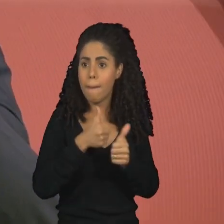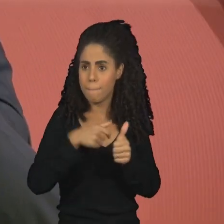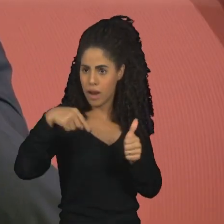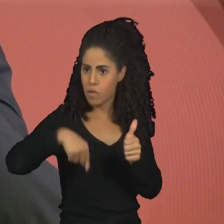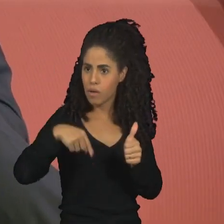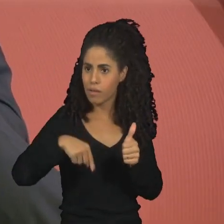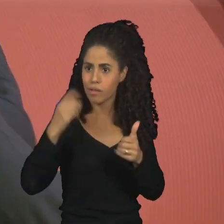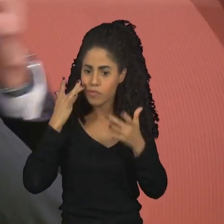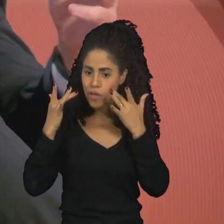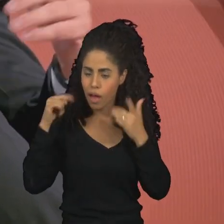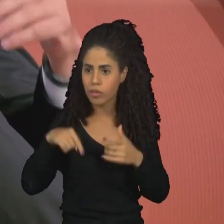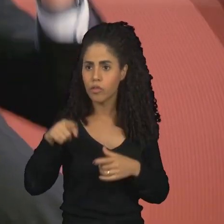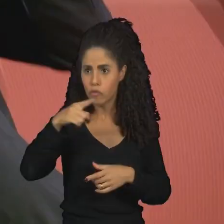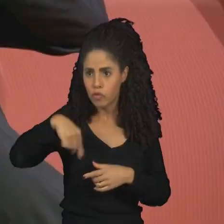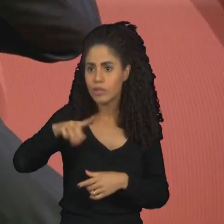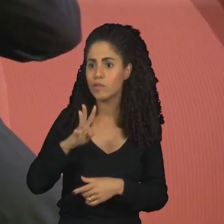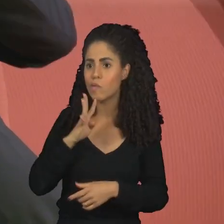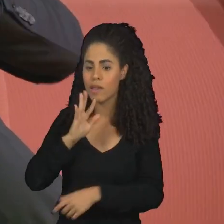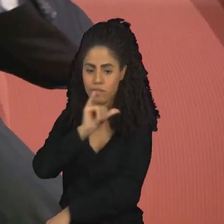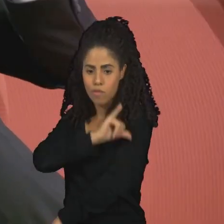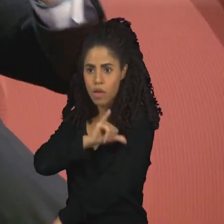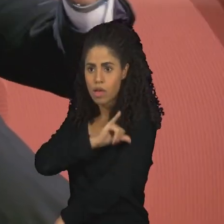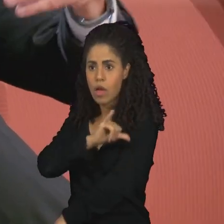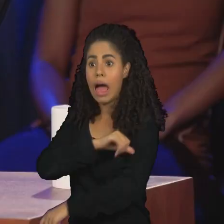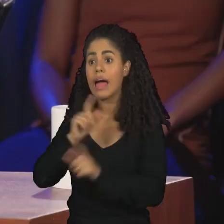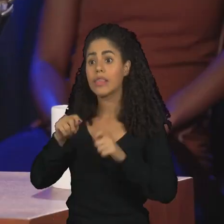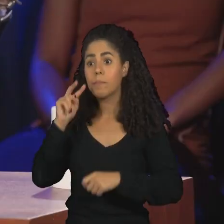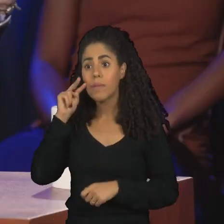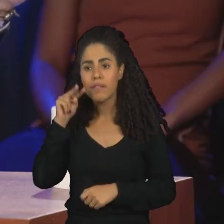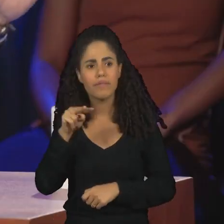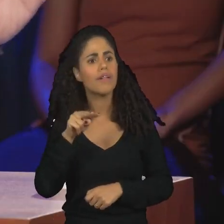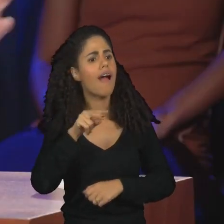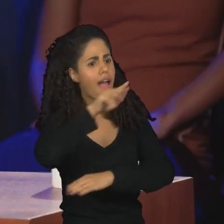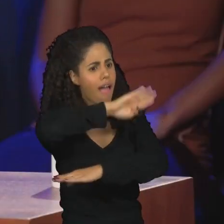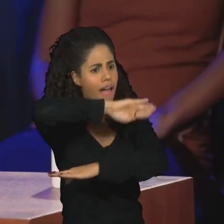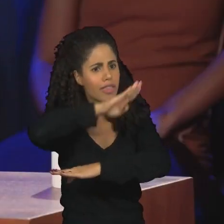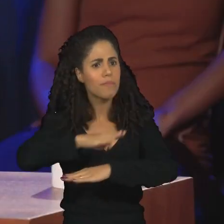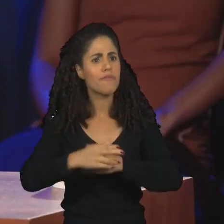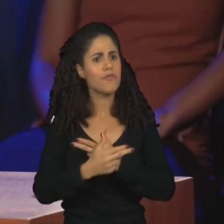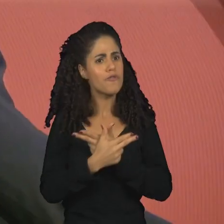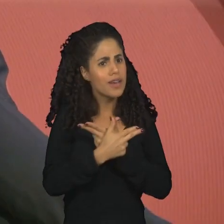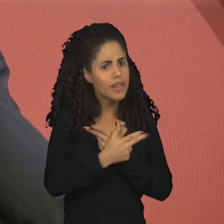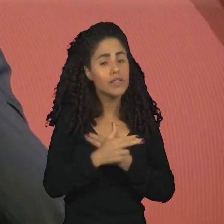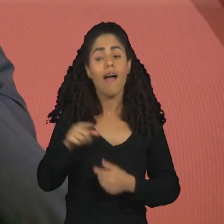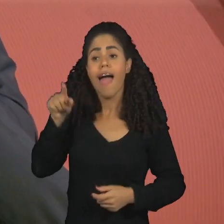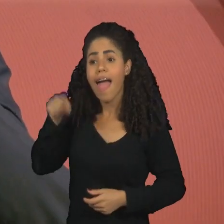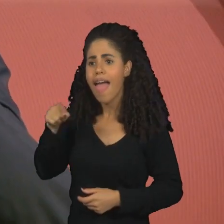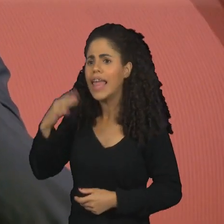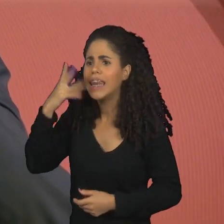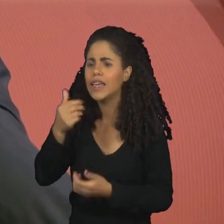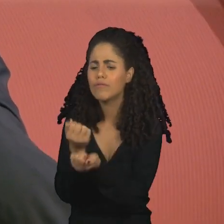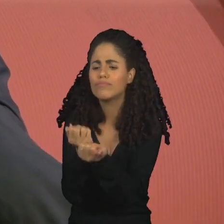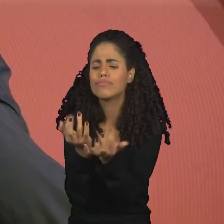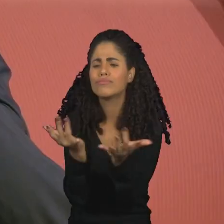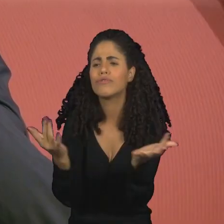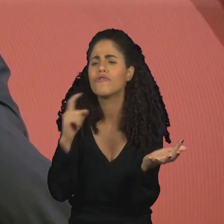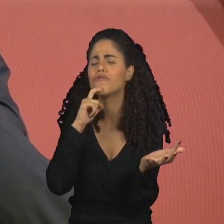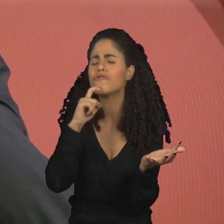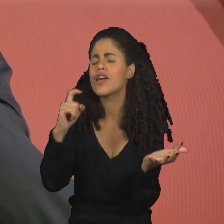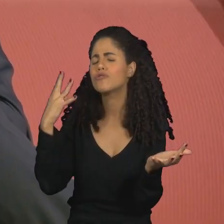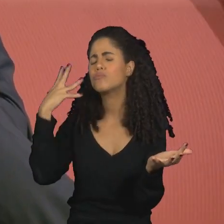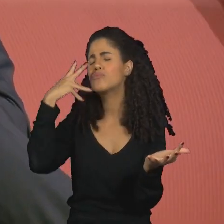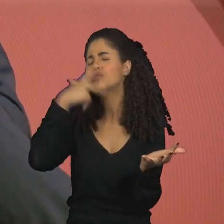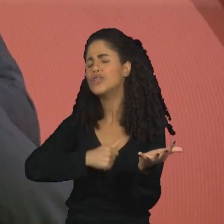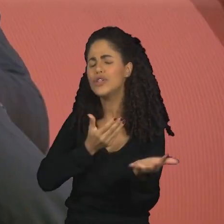né? E quem conhece o Rio... Com um visual lindo, dá para você ver o Cristo Redentor. Exato, é um jardim. É um jardim. É uma história